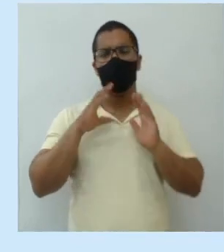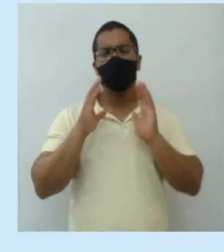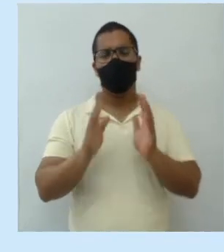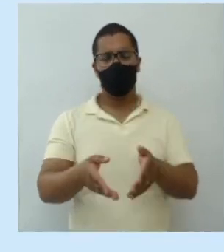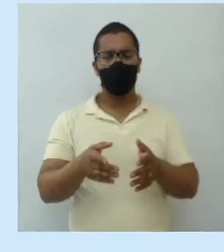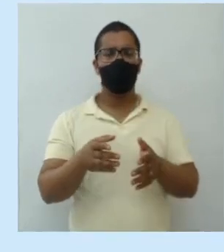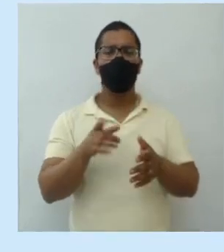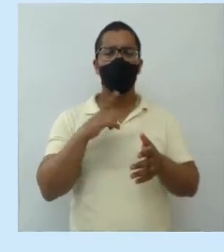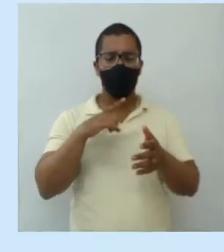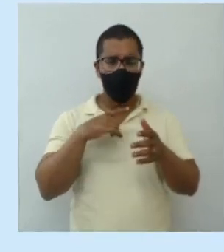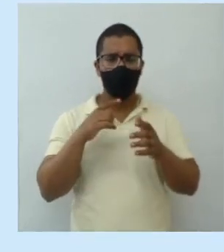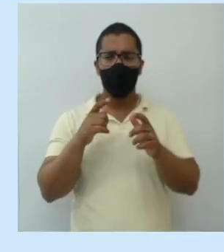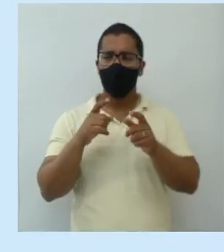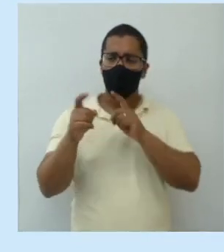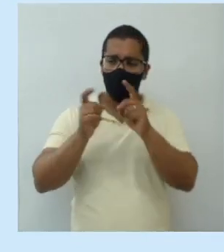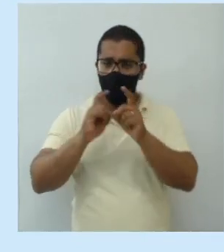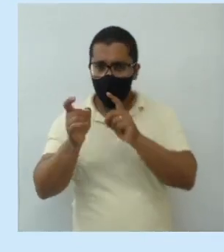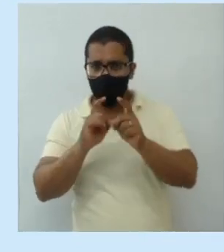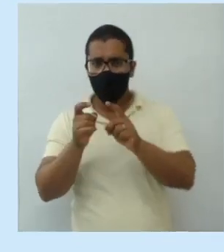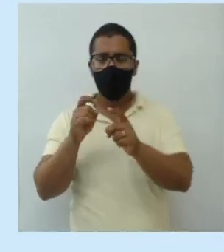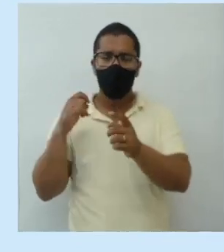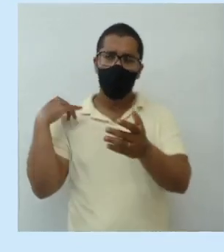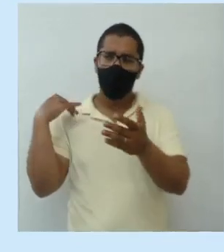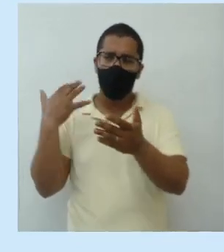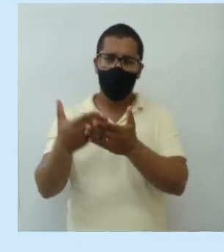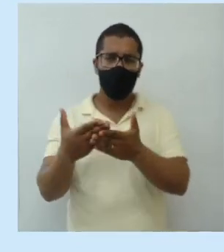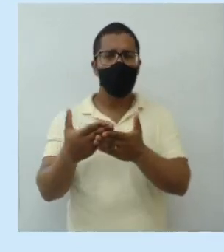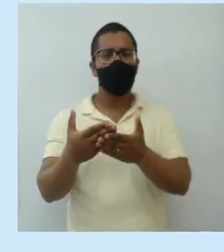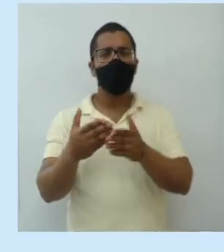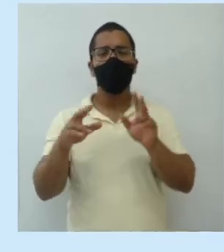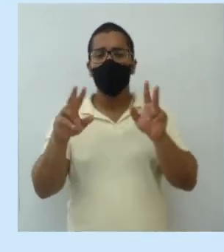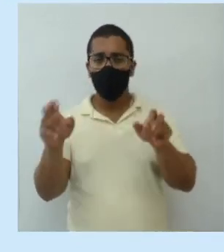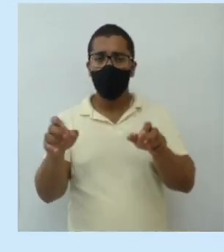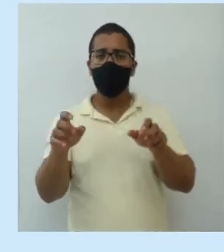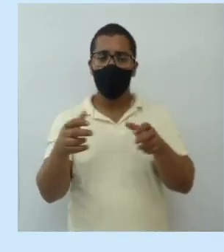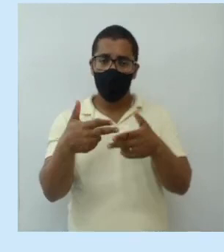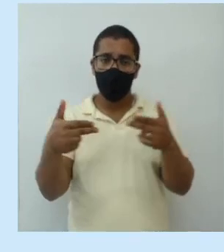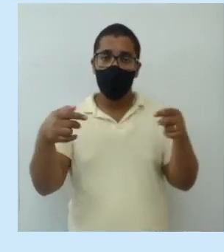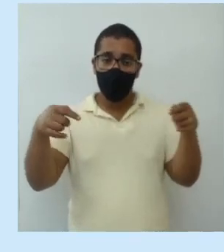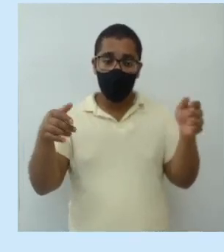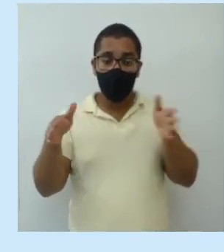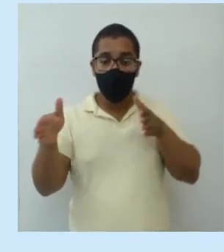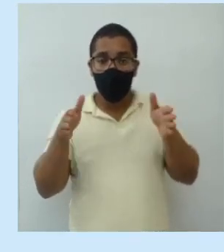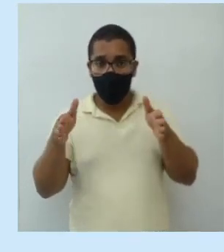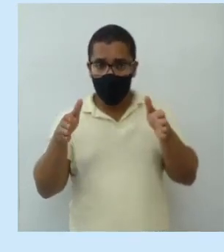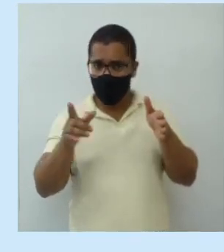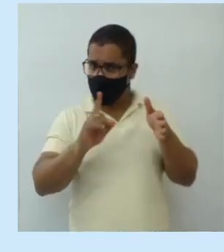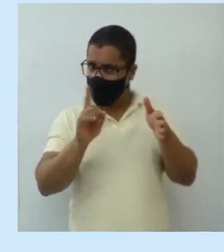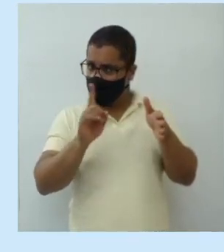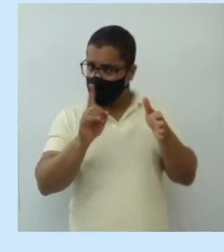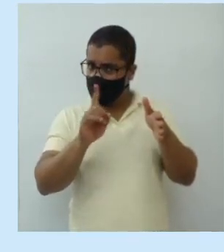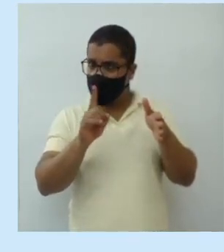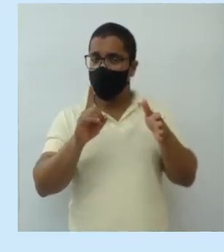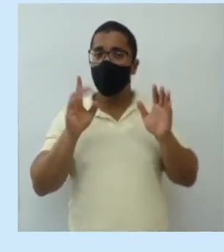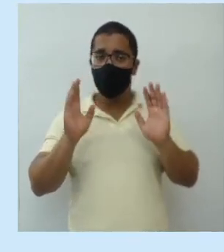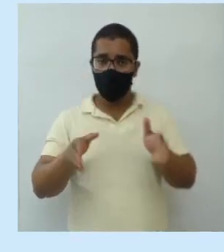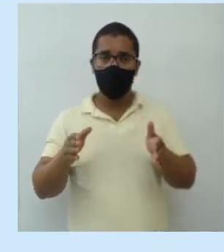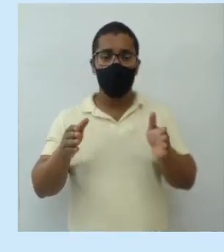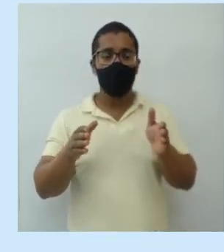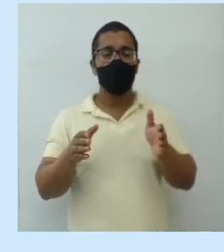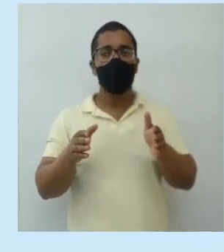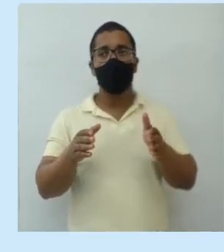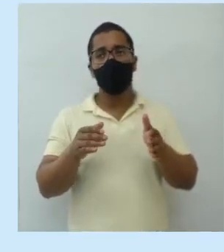sendo construído e debatido na nossa história. Então ele não é do momento, mas ele